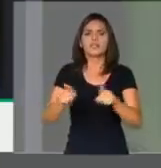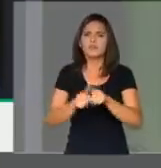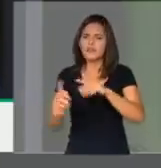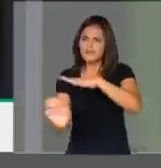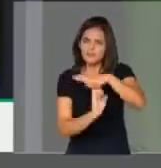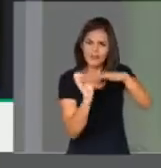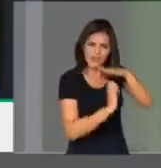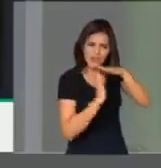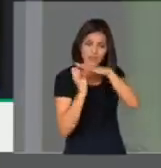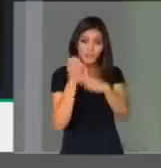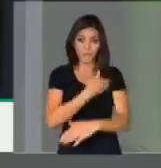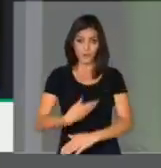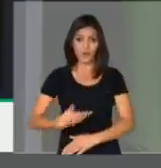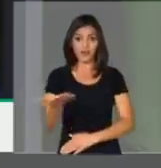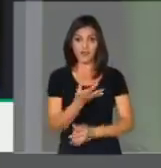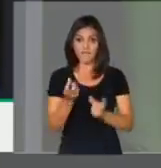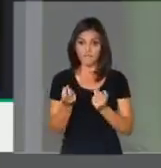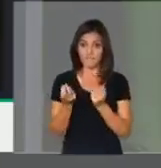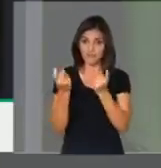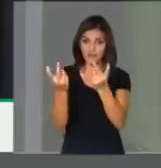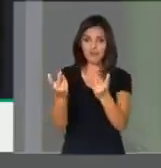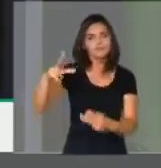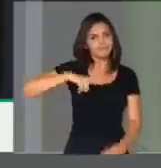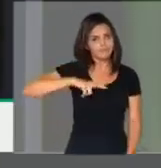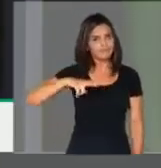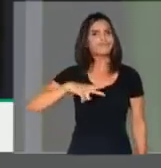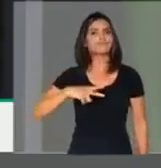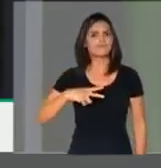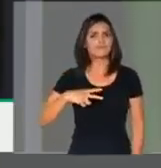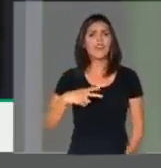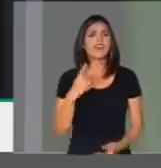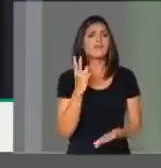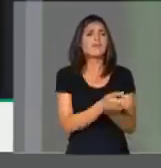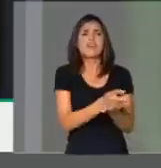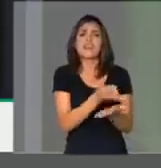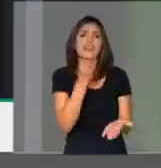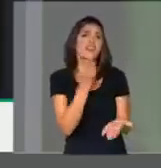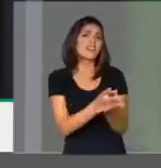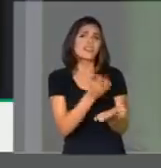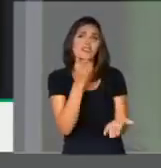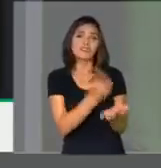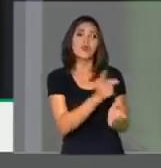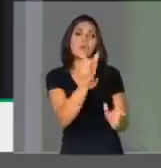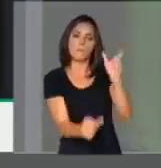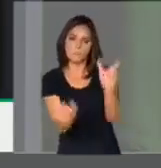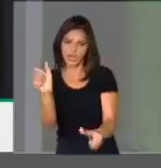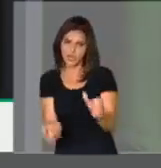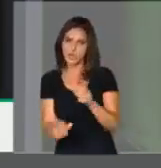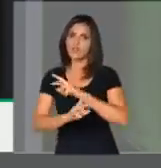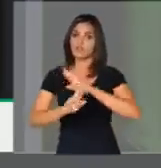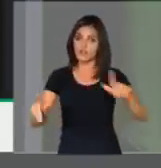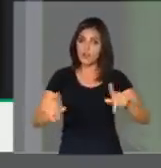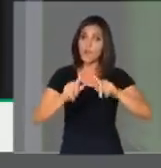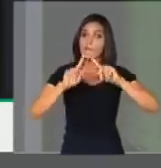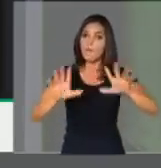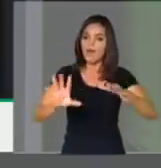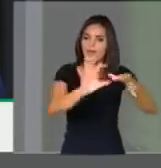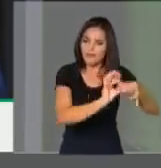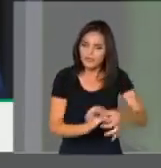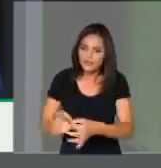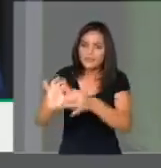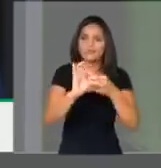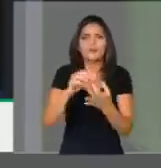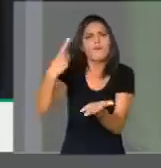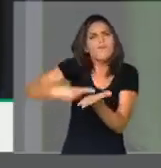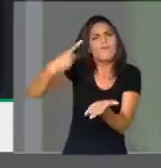privatizações. É o mesmo jogo com atores diferentes, mas trabalhando em conjunto. Deputado